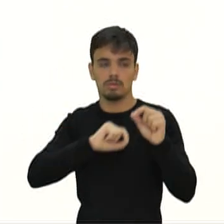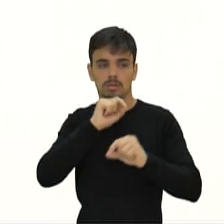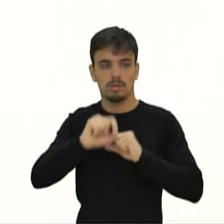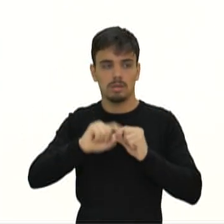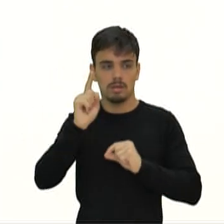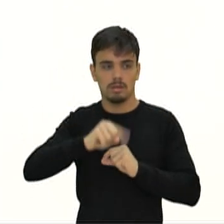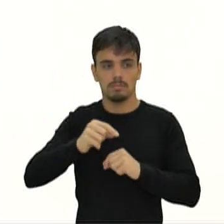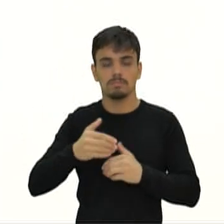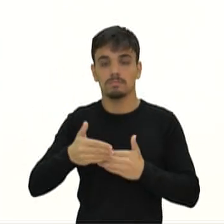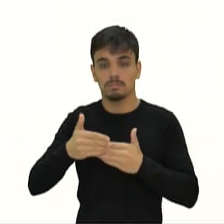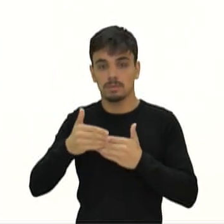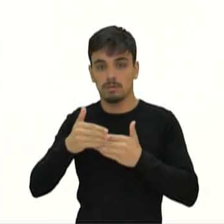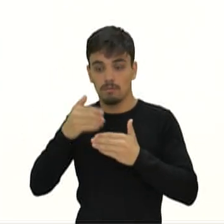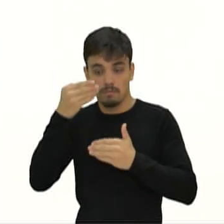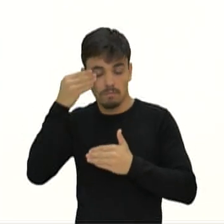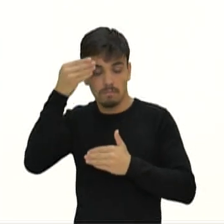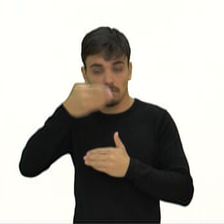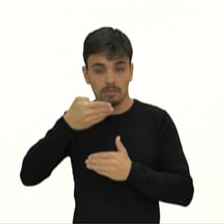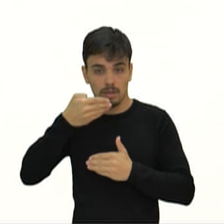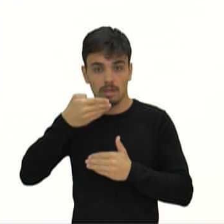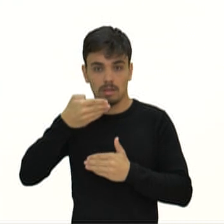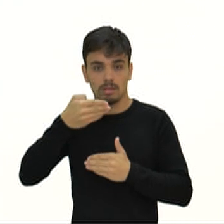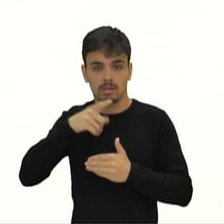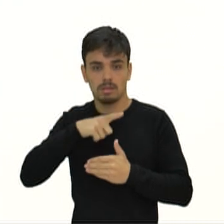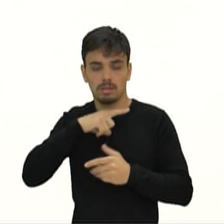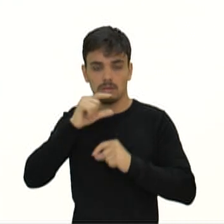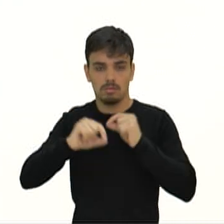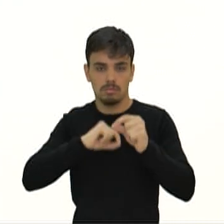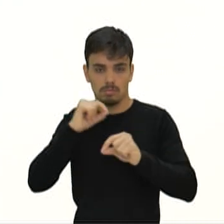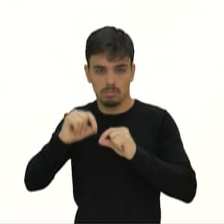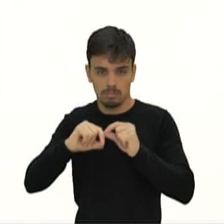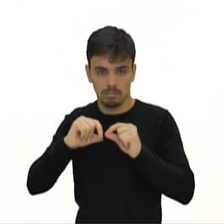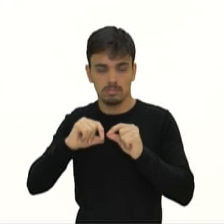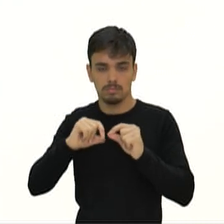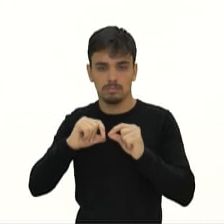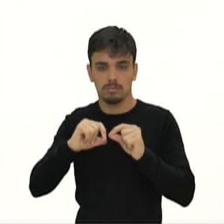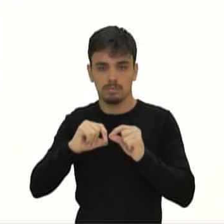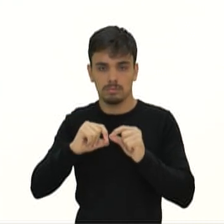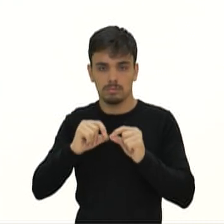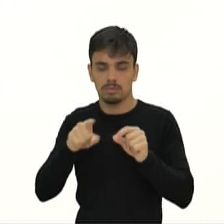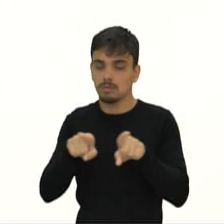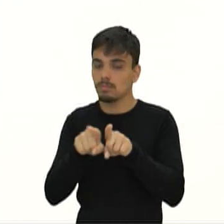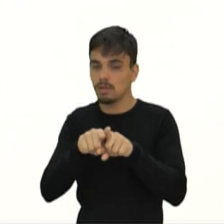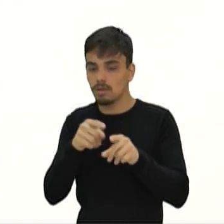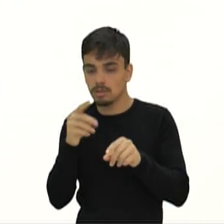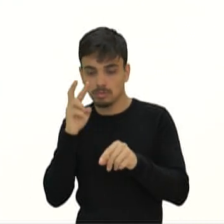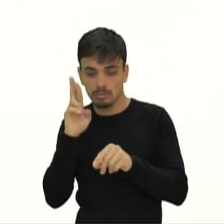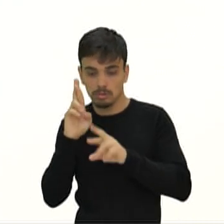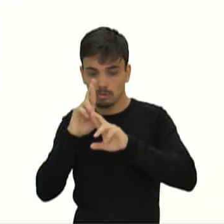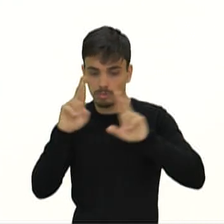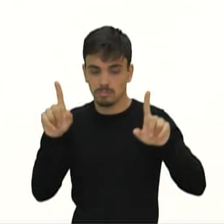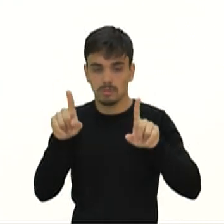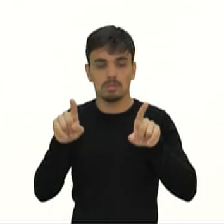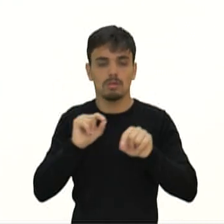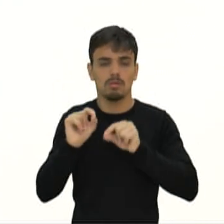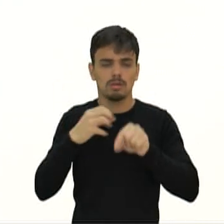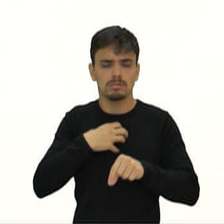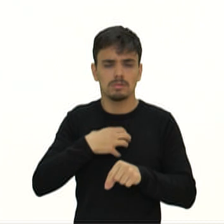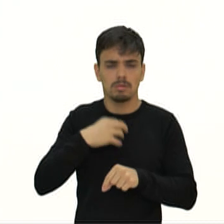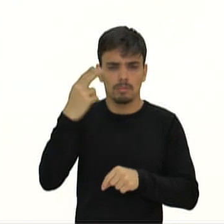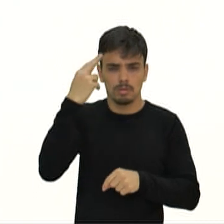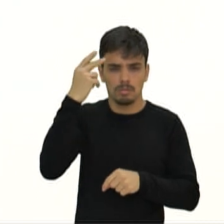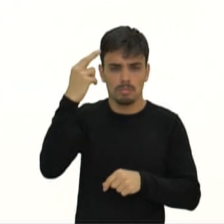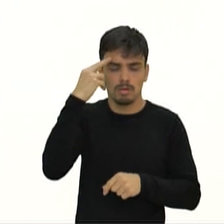no interior do olho, é curvado em certa direção em um olho diferente do outro. Um sintoma comum é a